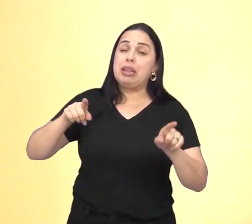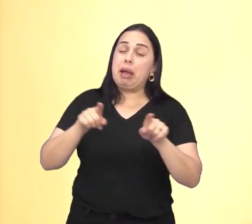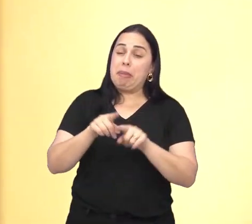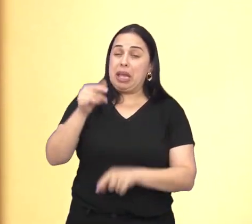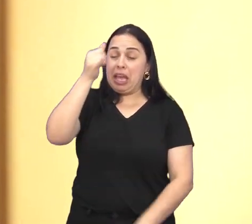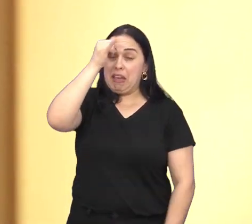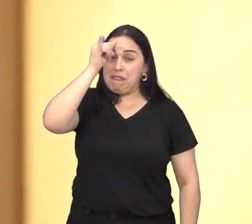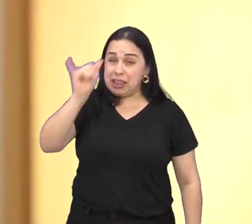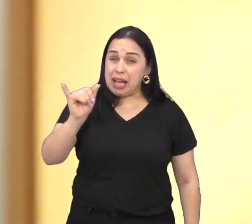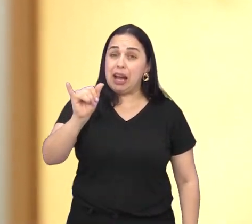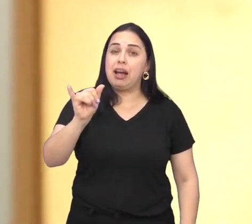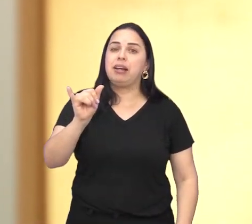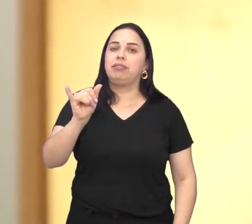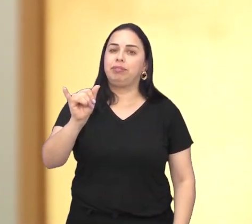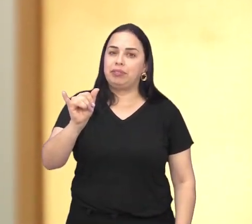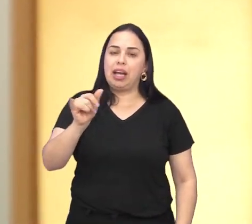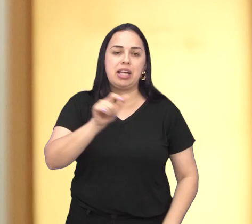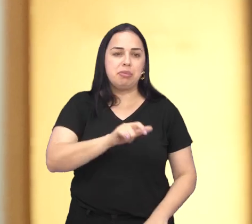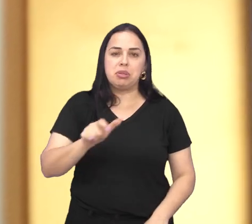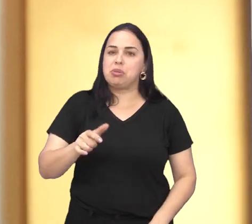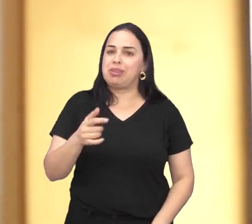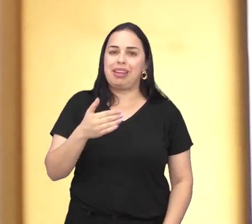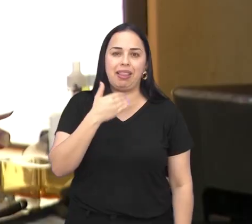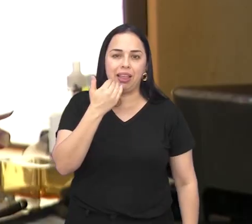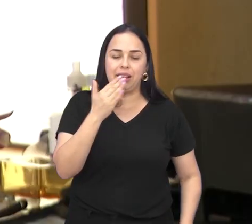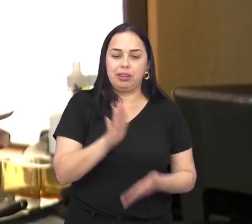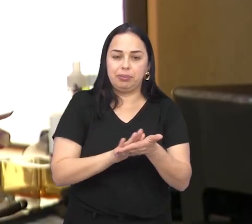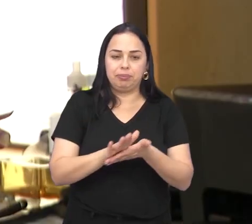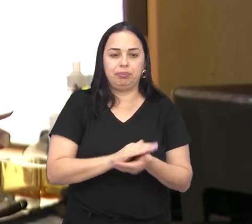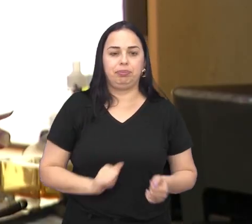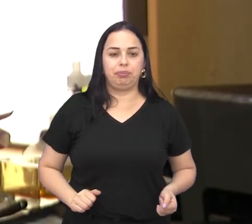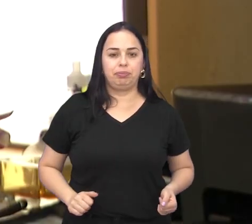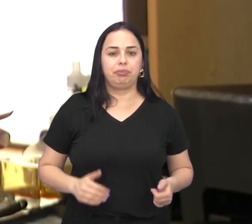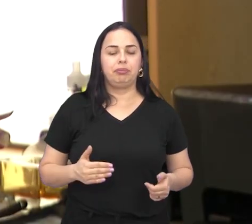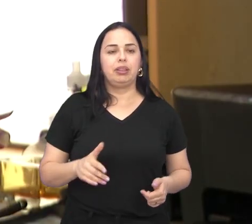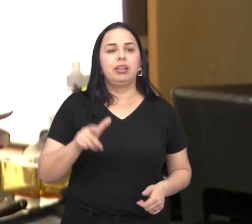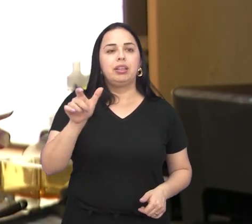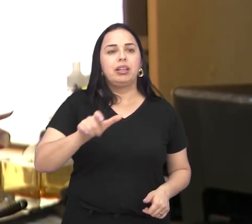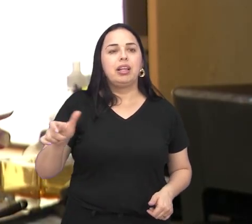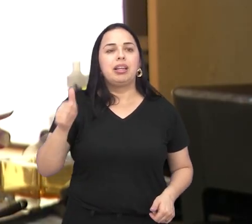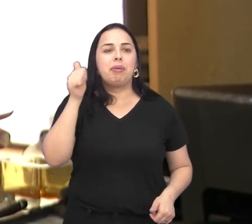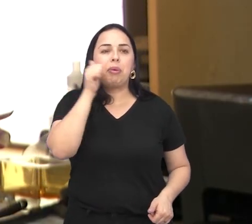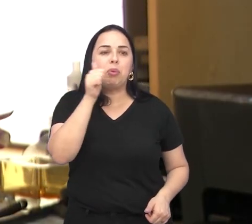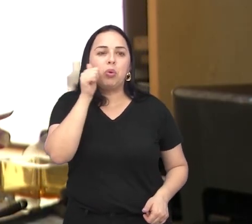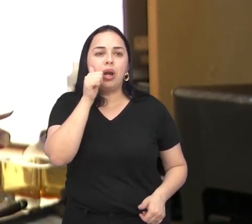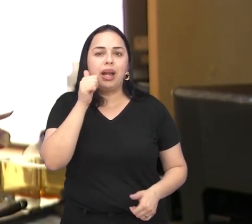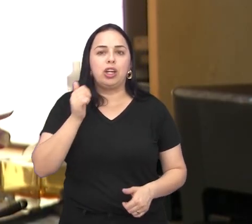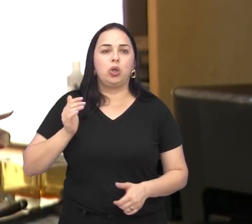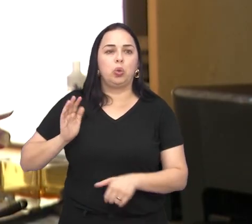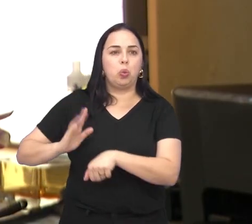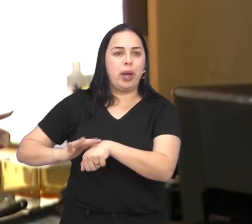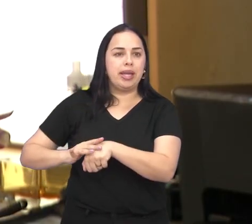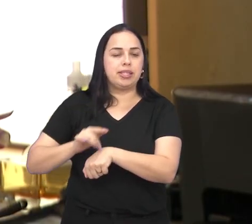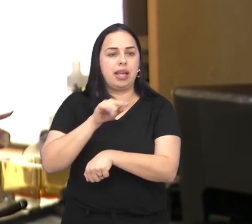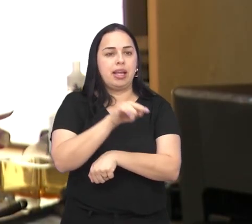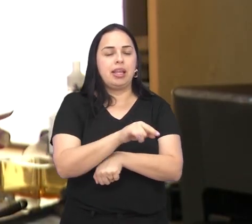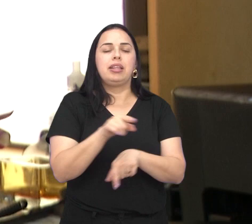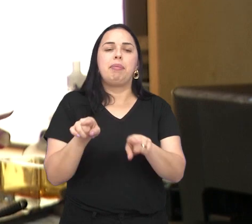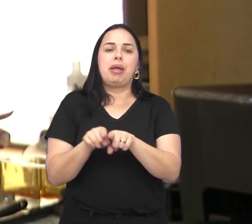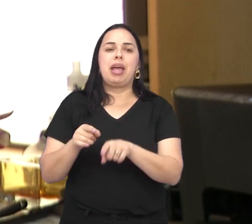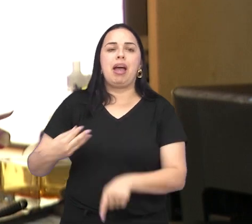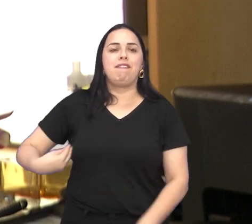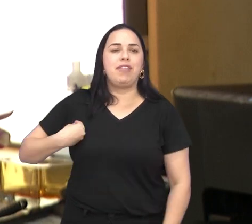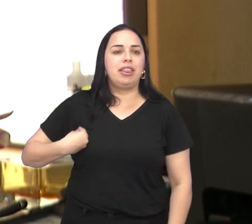de prevenção também tem sido um problema. O estilo de vida da mulher hoje, ele é praticamente idêntico ao do